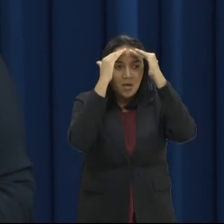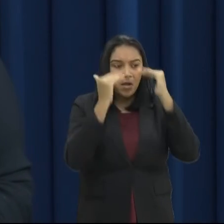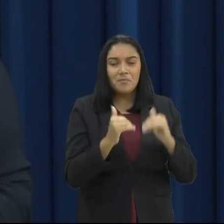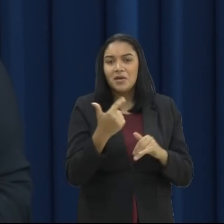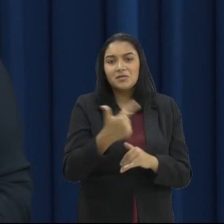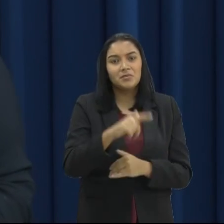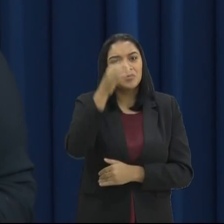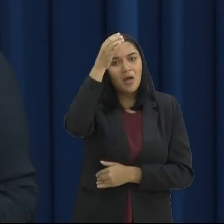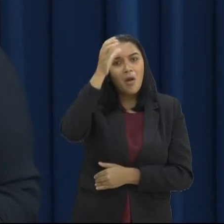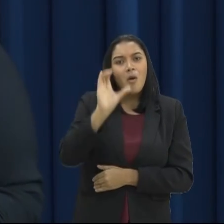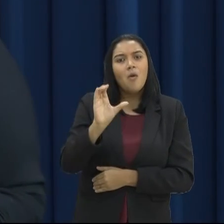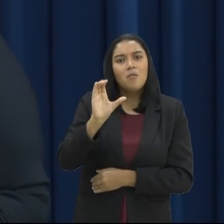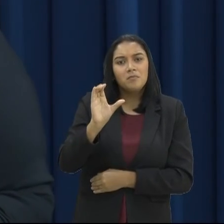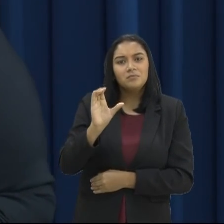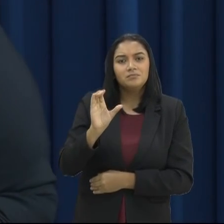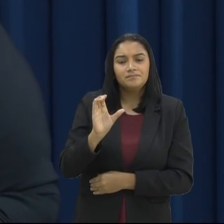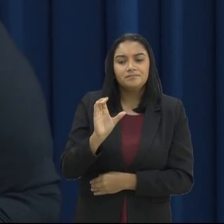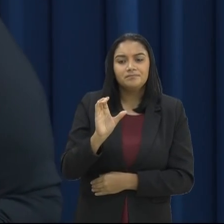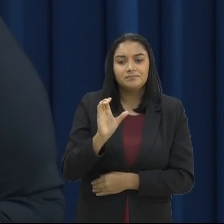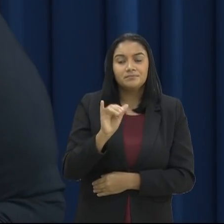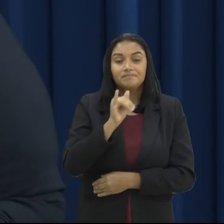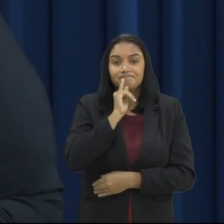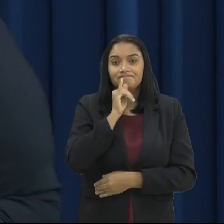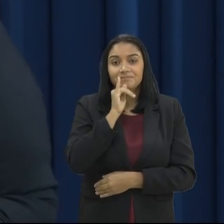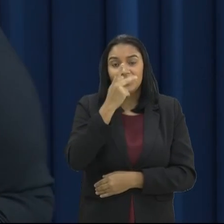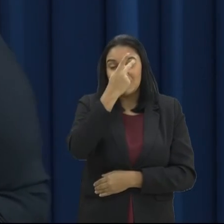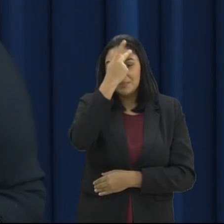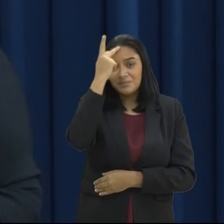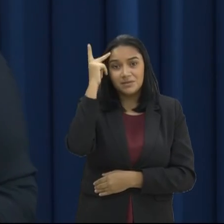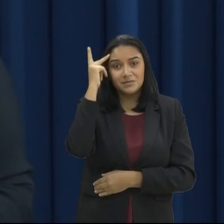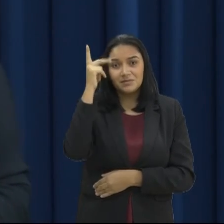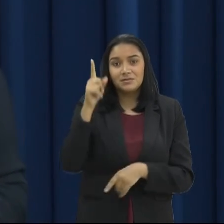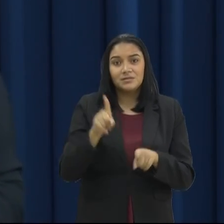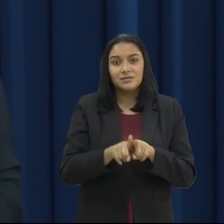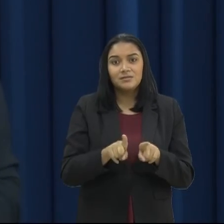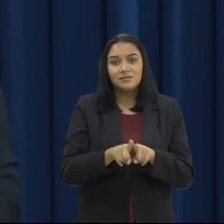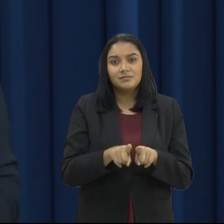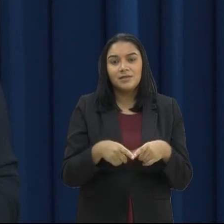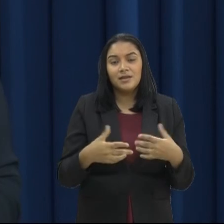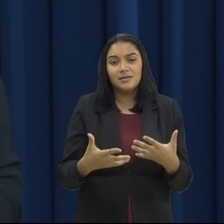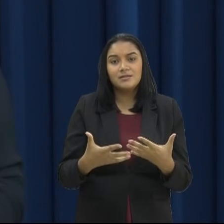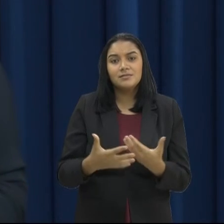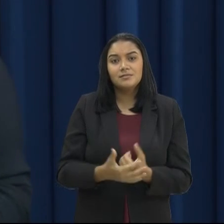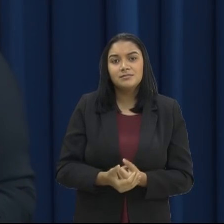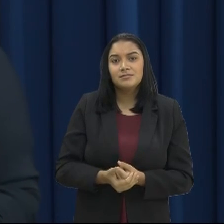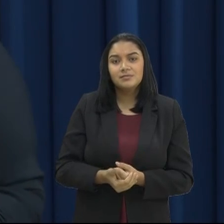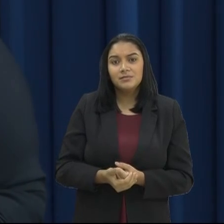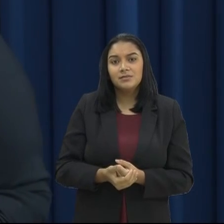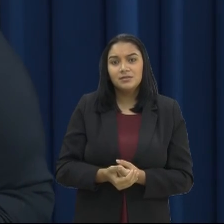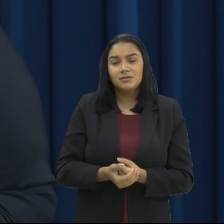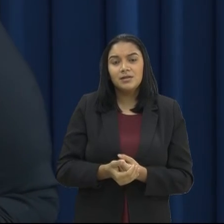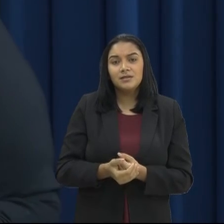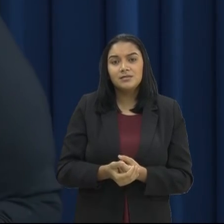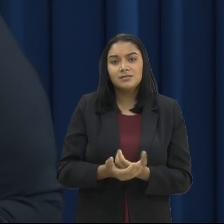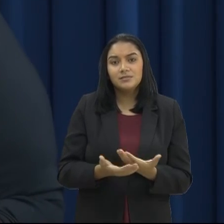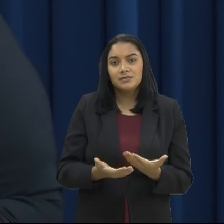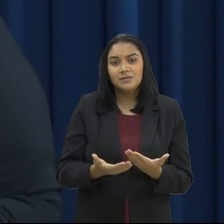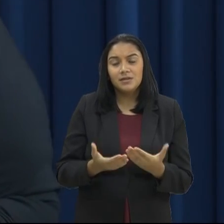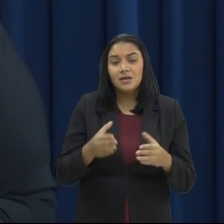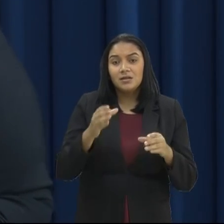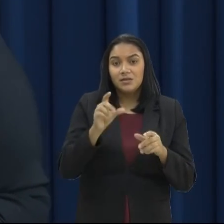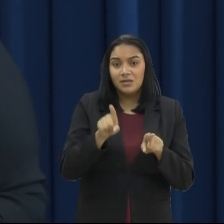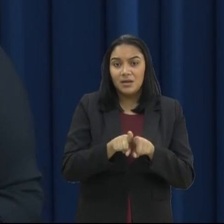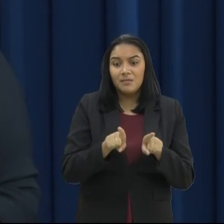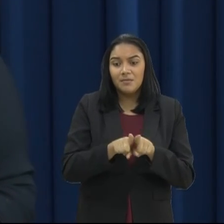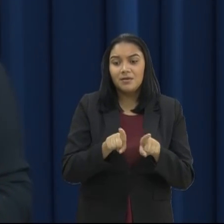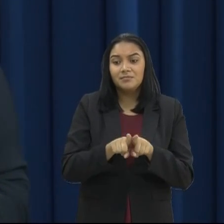com a nossa cultura. Quando a gente vê, por exemplo, as pessoas que fazem as juninas dentro de Teresina, nos sinais de trânsito, nos semáforos,